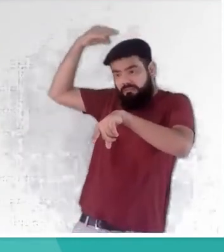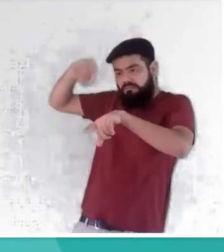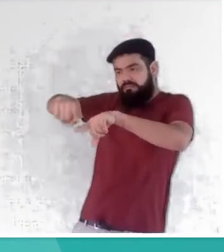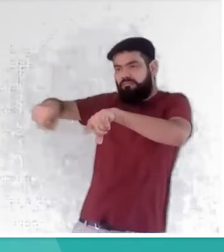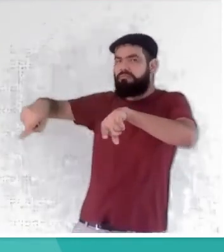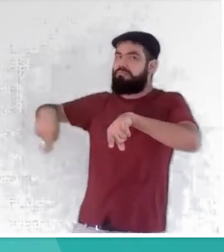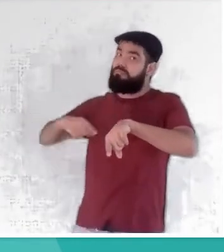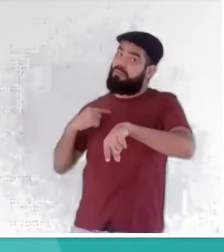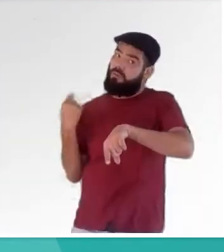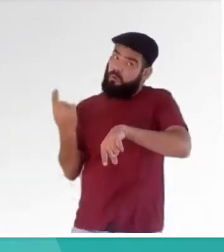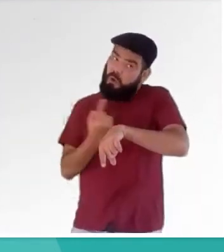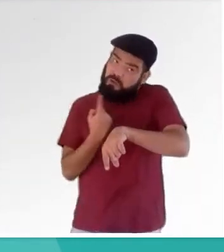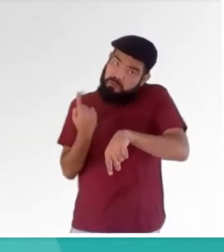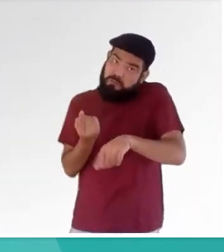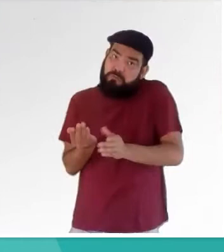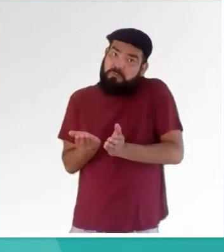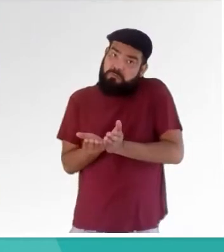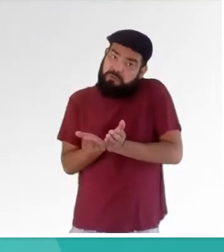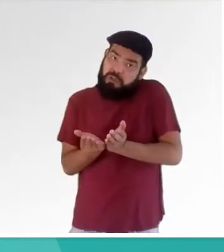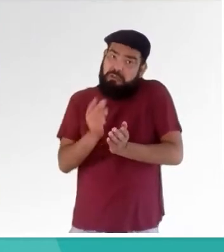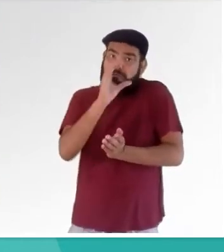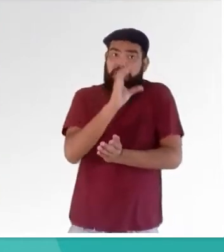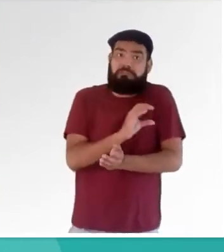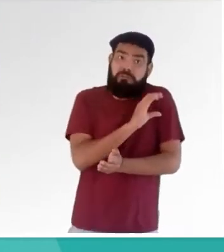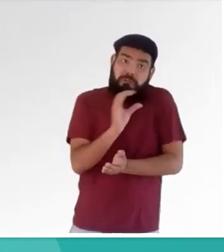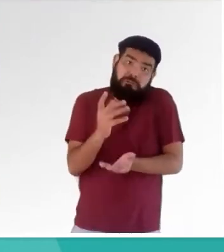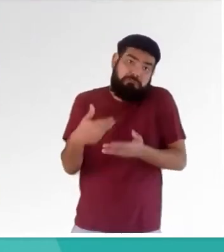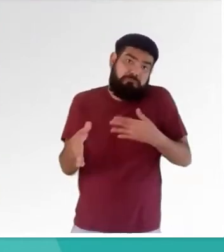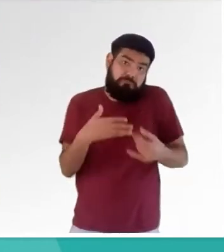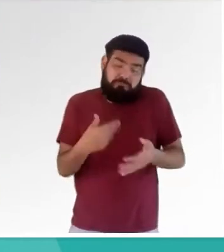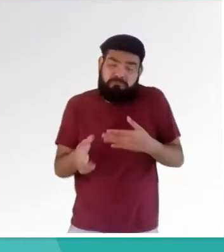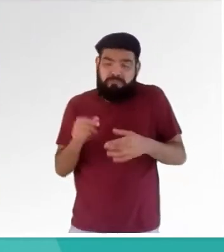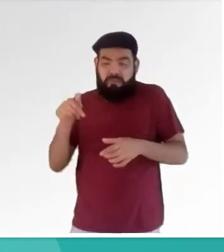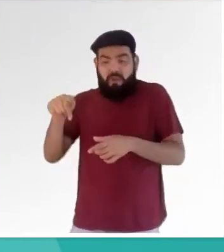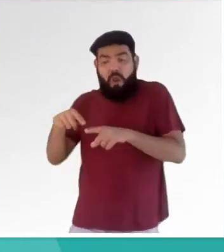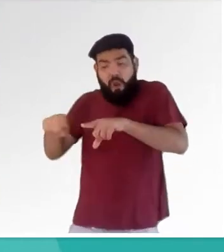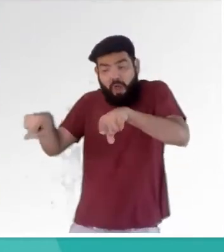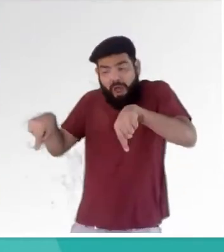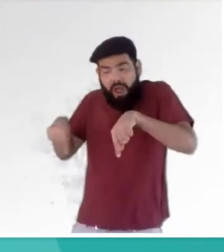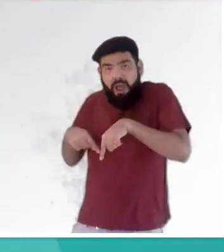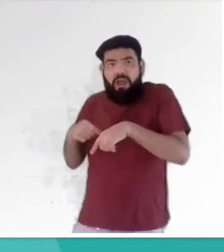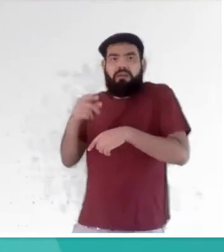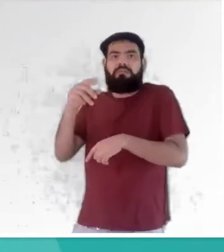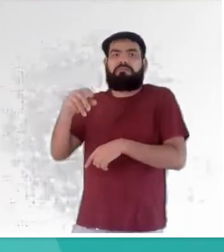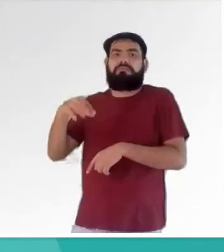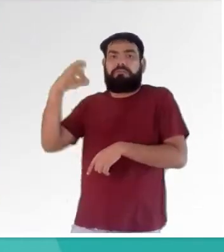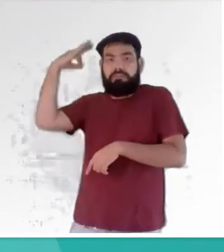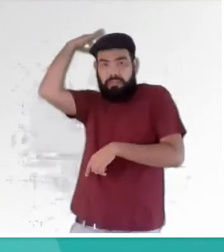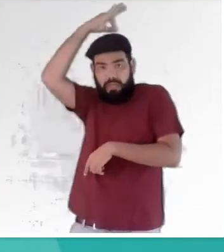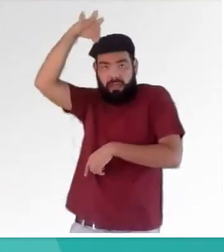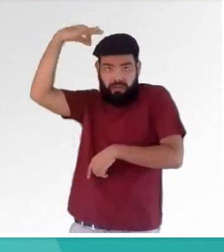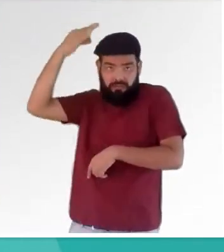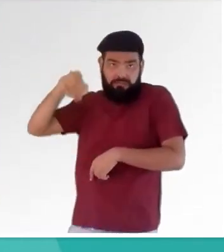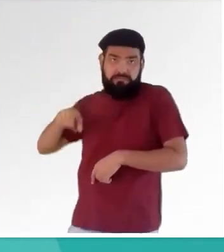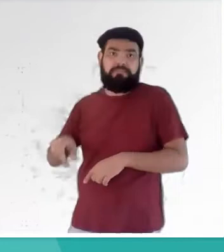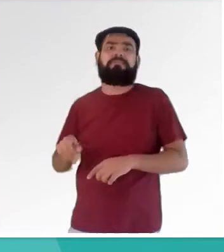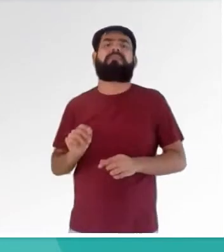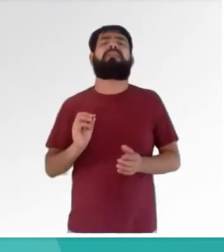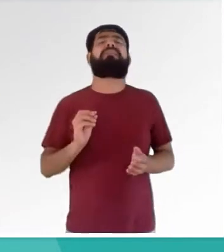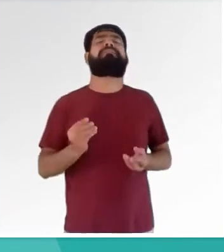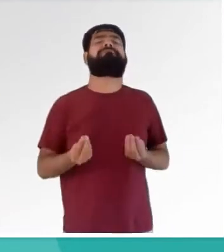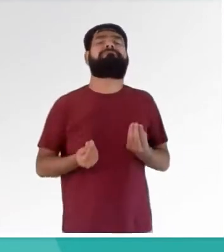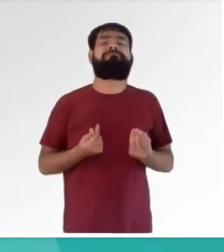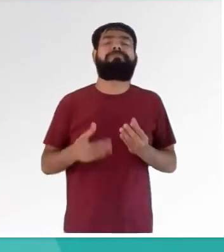que temos essa fé, né, para viver isso aí. E o que mais? Vamos ver aqui mais